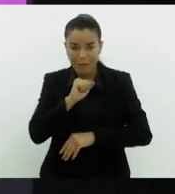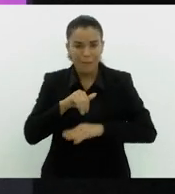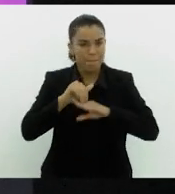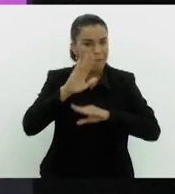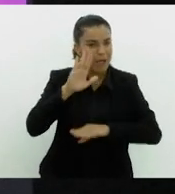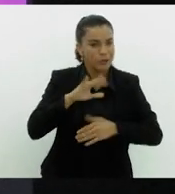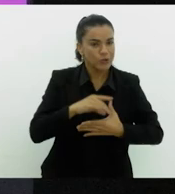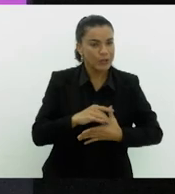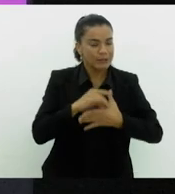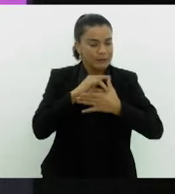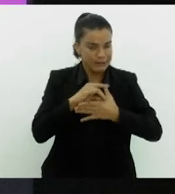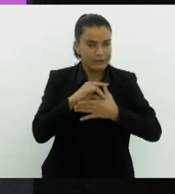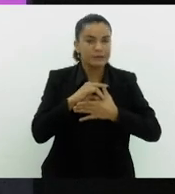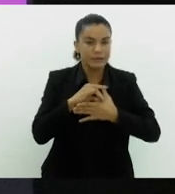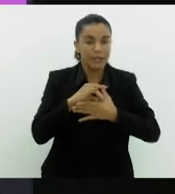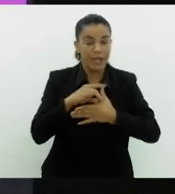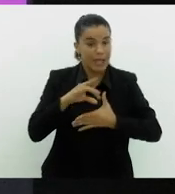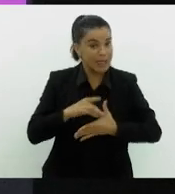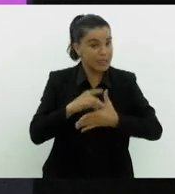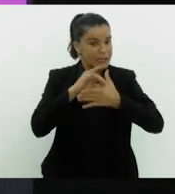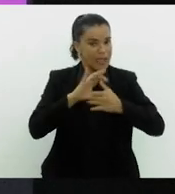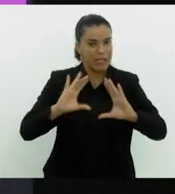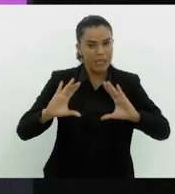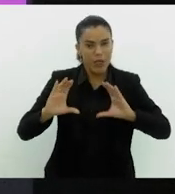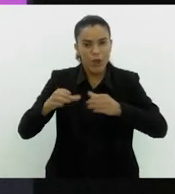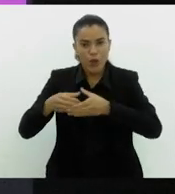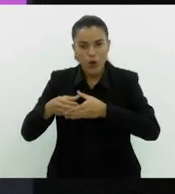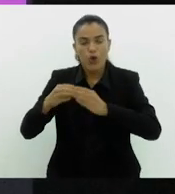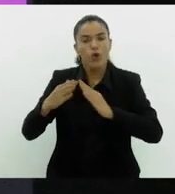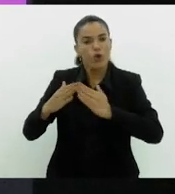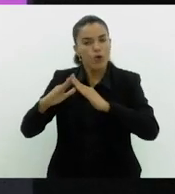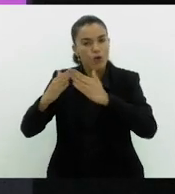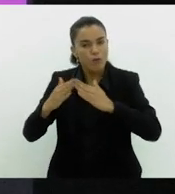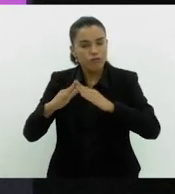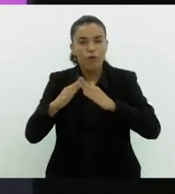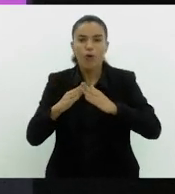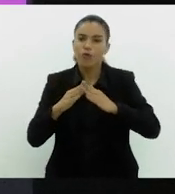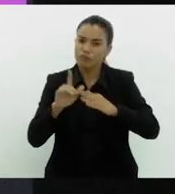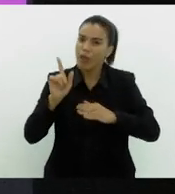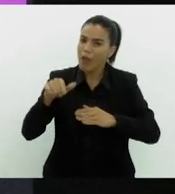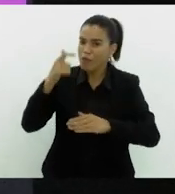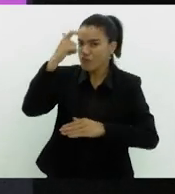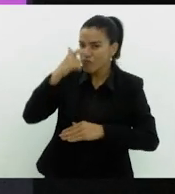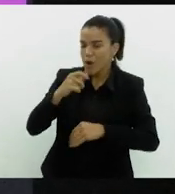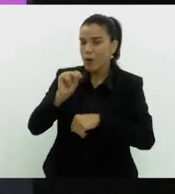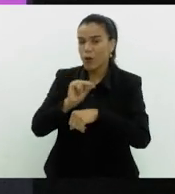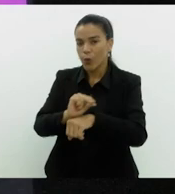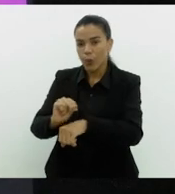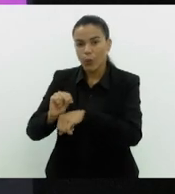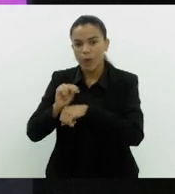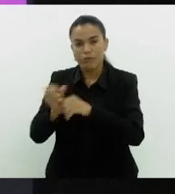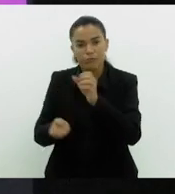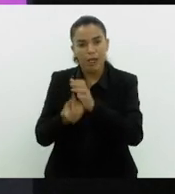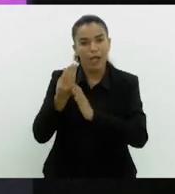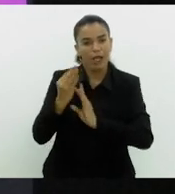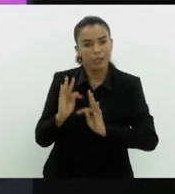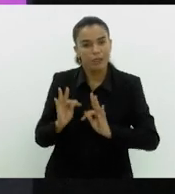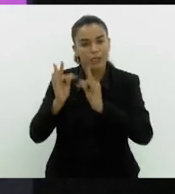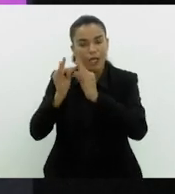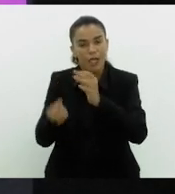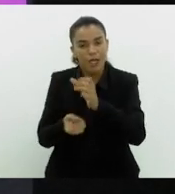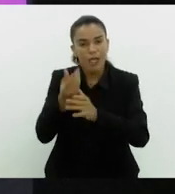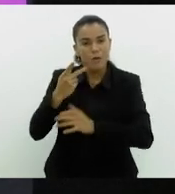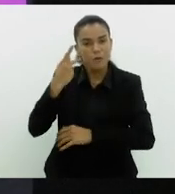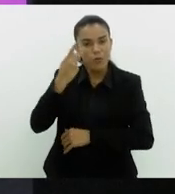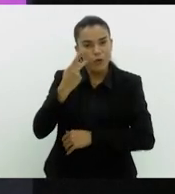importantes, as lideranças comunitárias são também cuidadores. São cuidadores que estão criando tecnologias, criando políticas